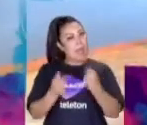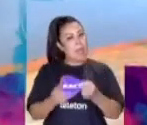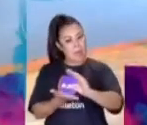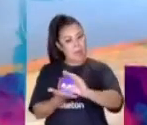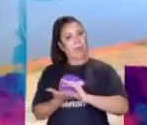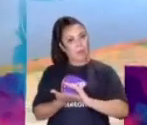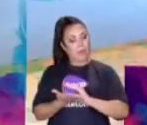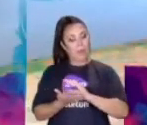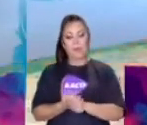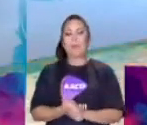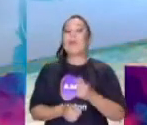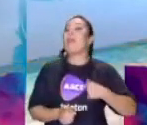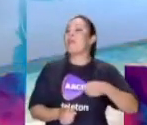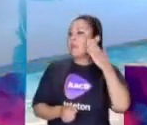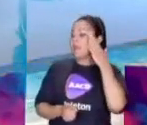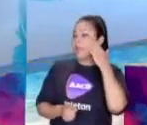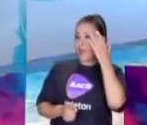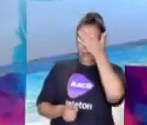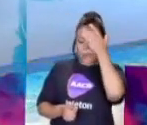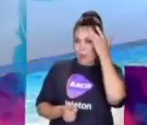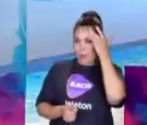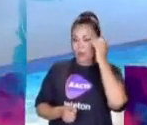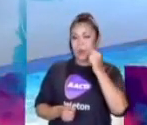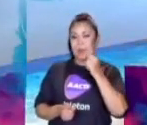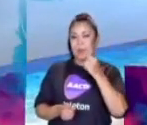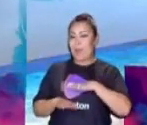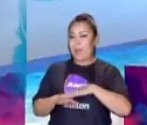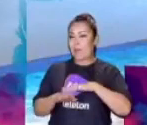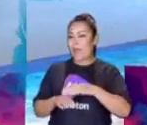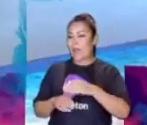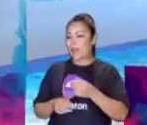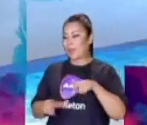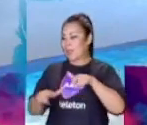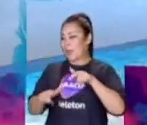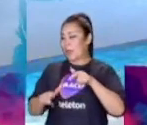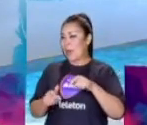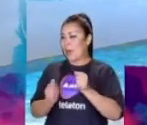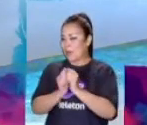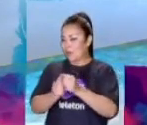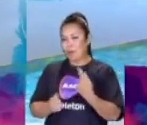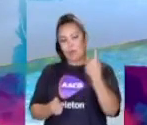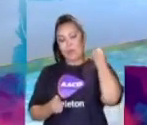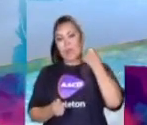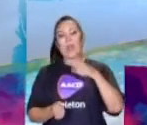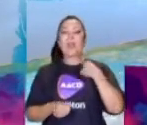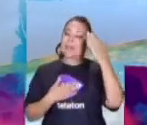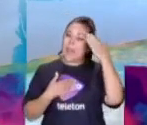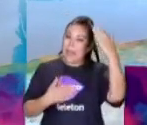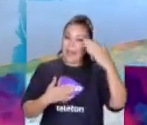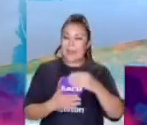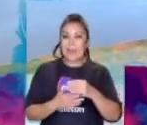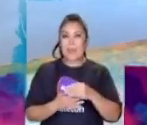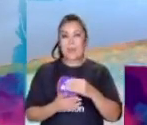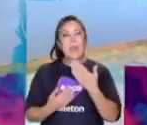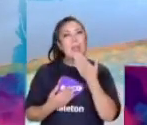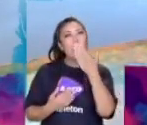Você sabe o que a gente faz com o cliente antigo? Agradece. Deseja que Deus multiplique